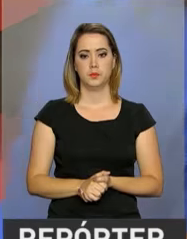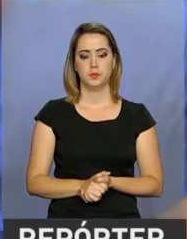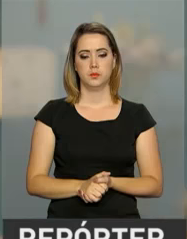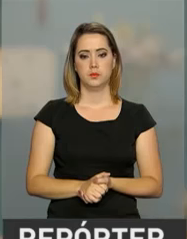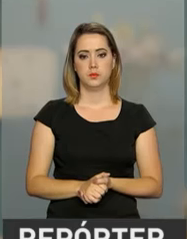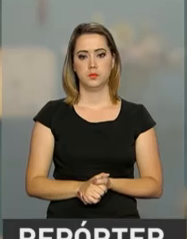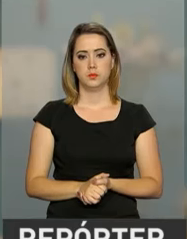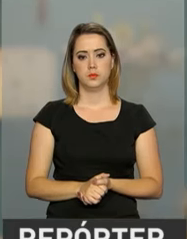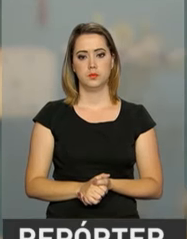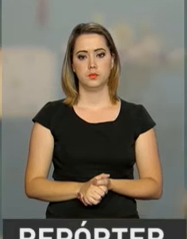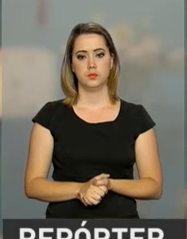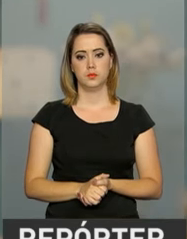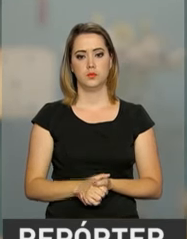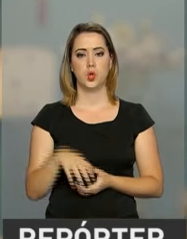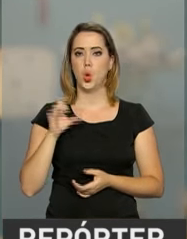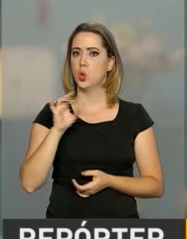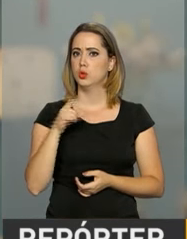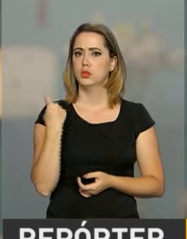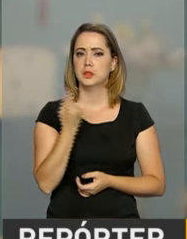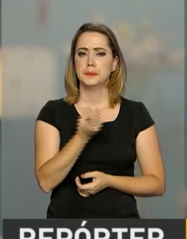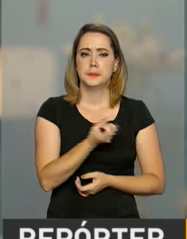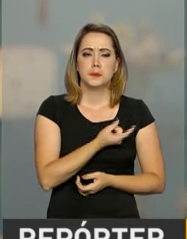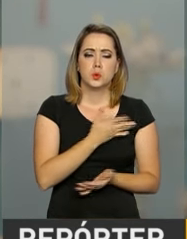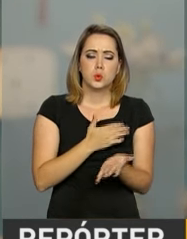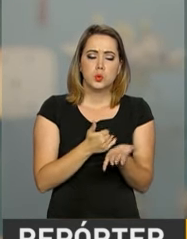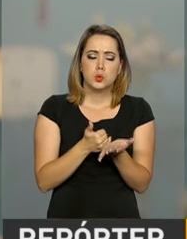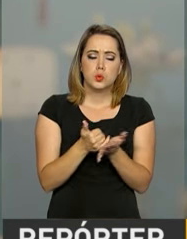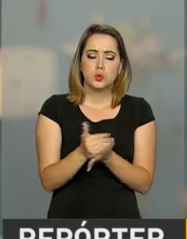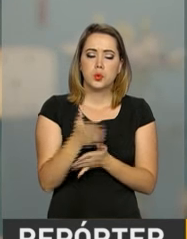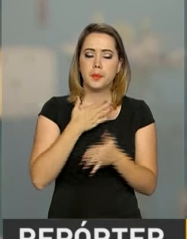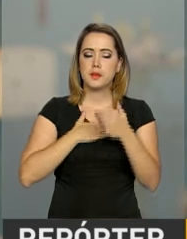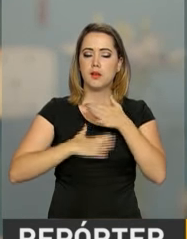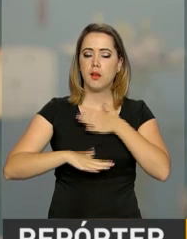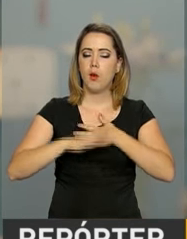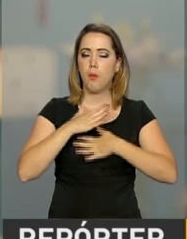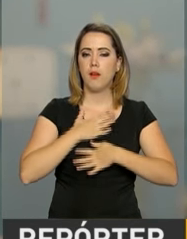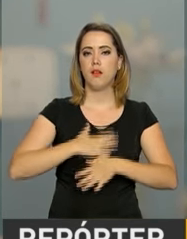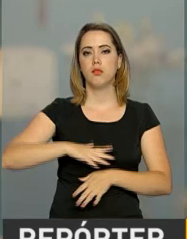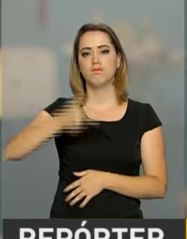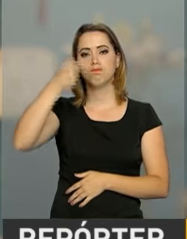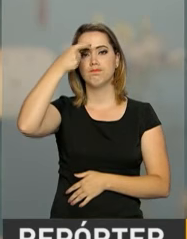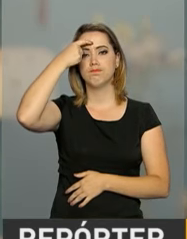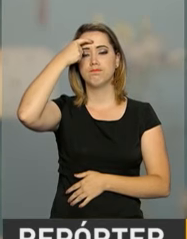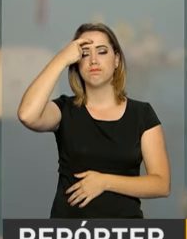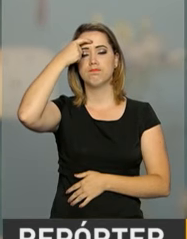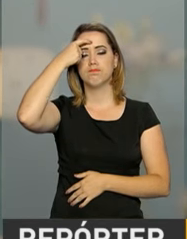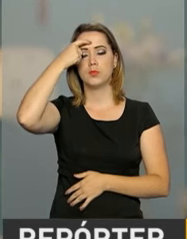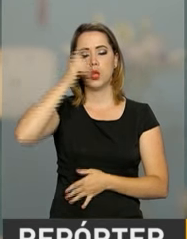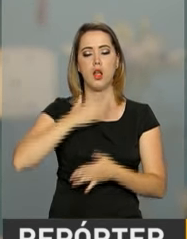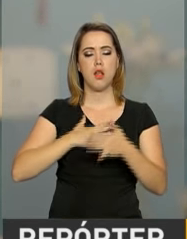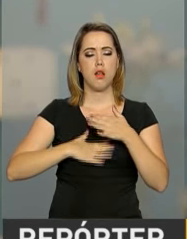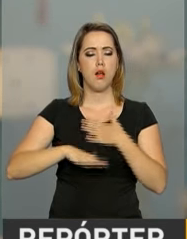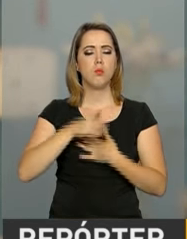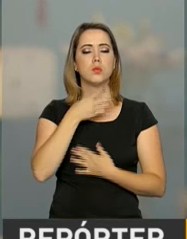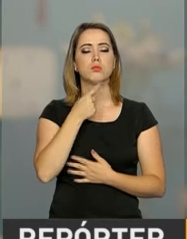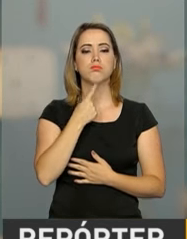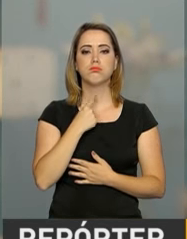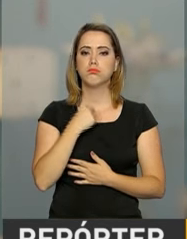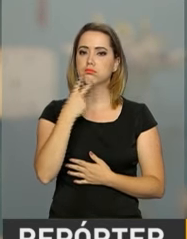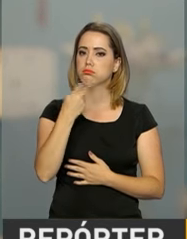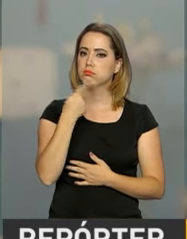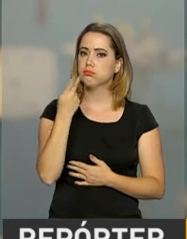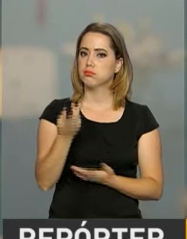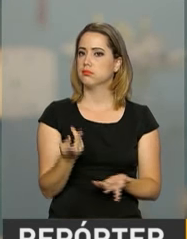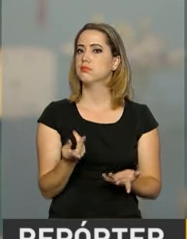doenças só da gente começar a meditar acalmar corpo acalmar fala olhar os conteúdos mentais